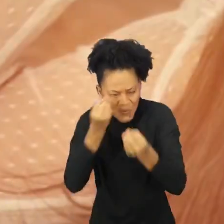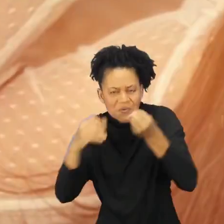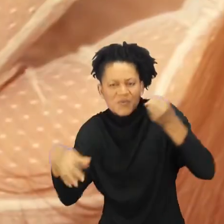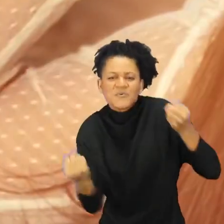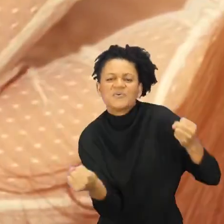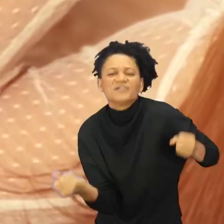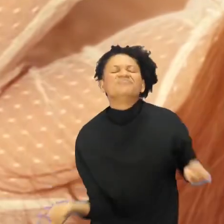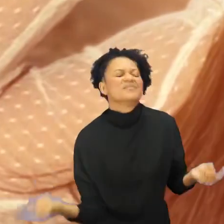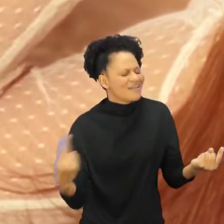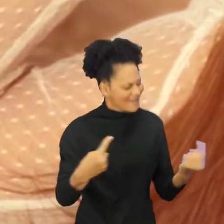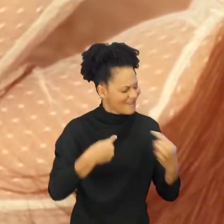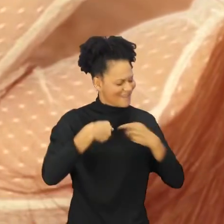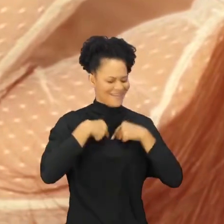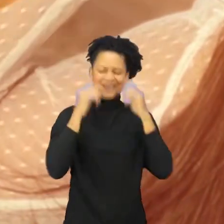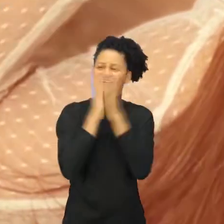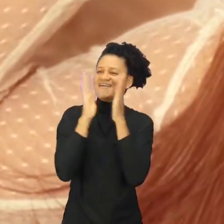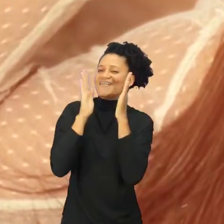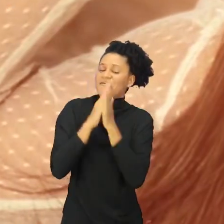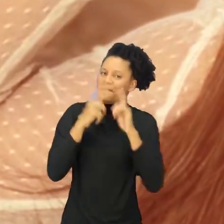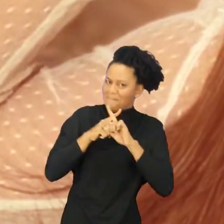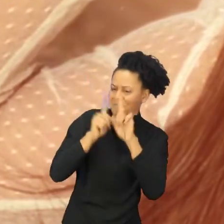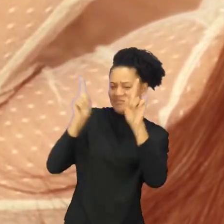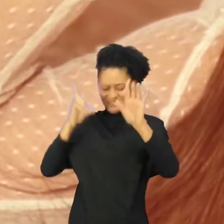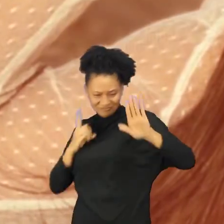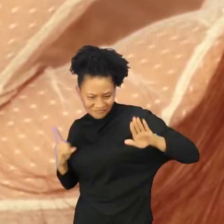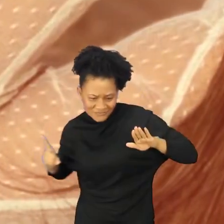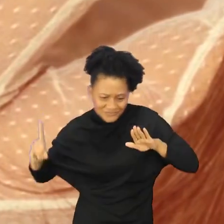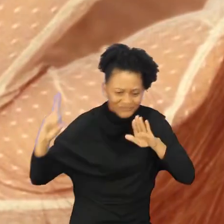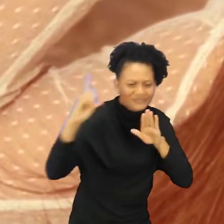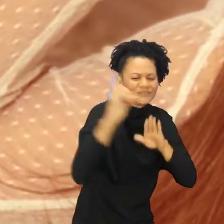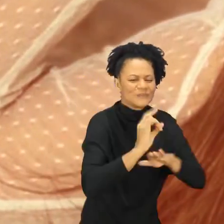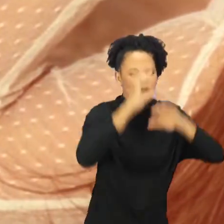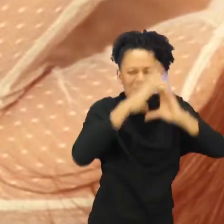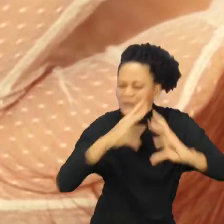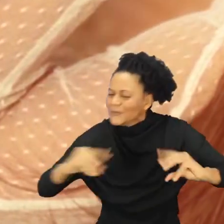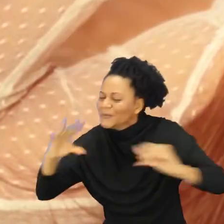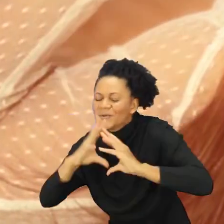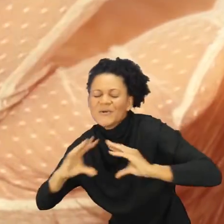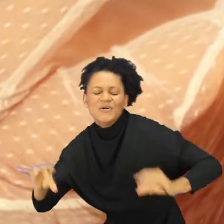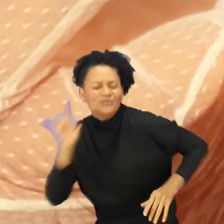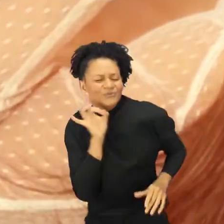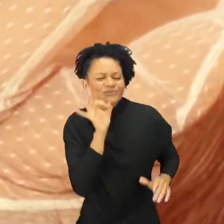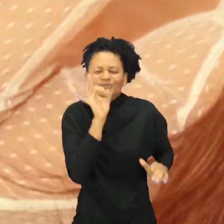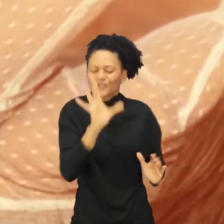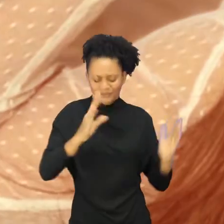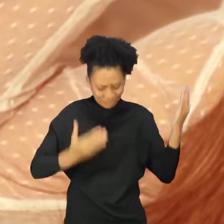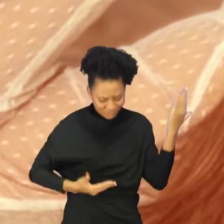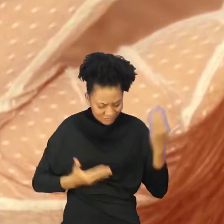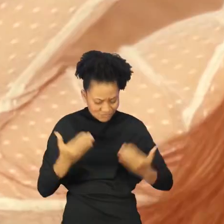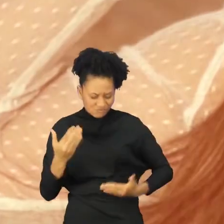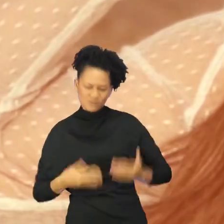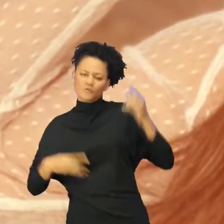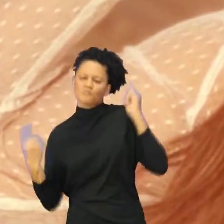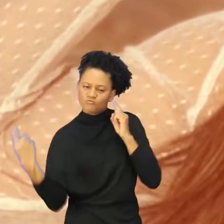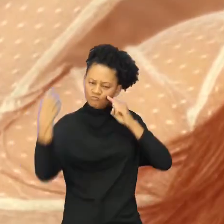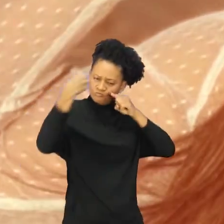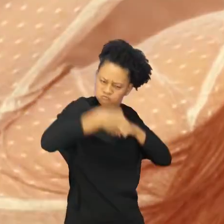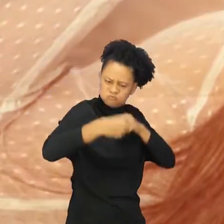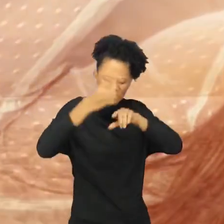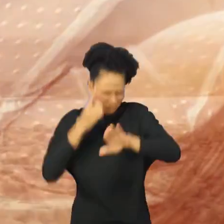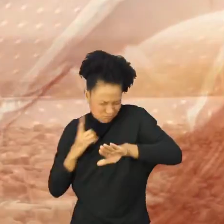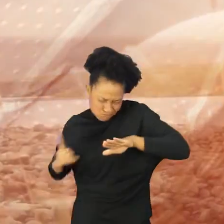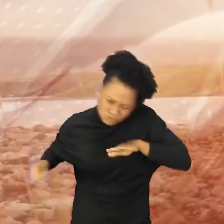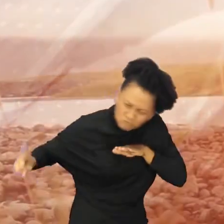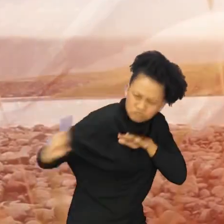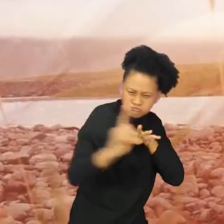oro, mas quem cura é Deus Sou apenas instrumento Teu Eu enfrento, mas quem